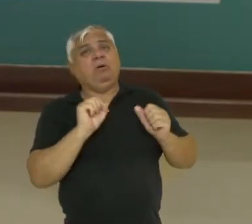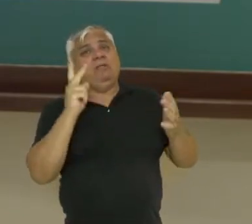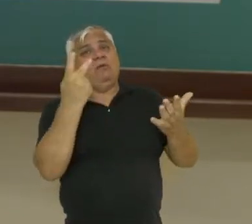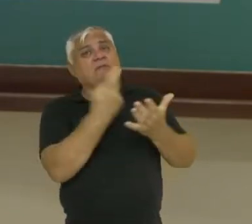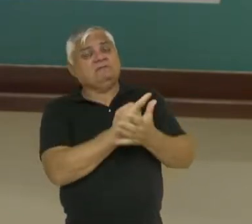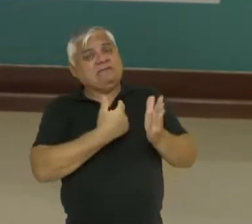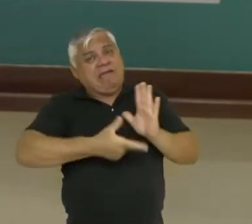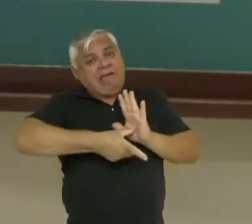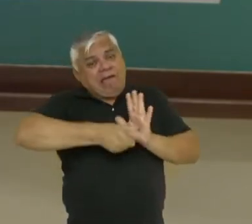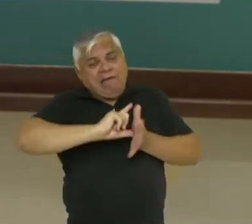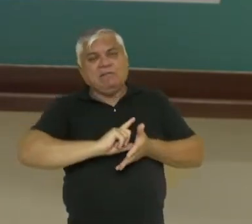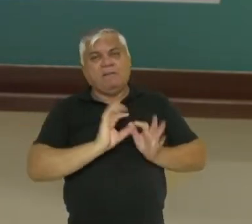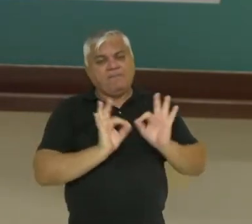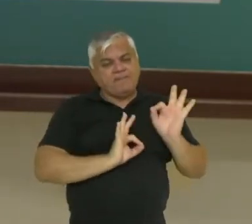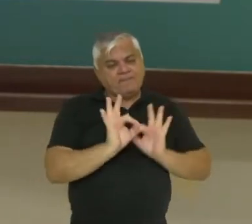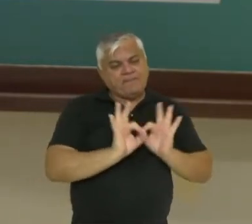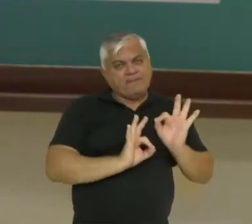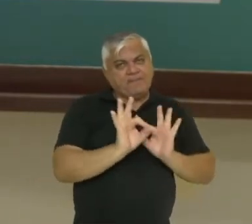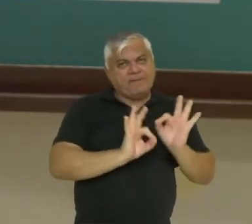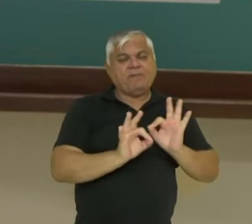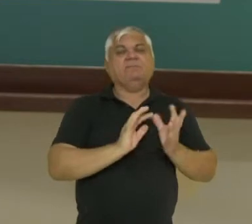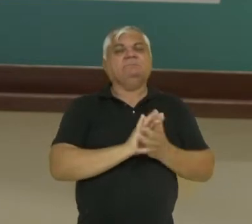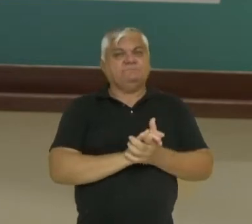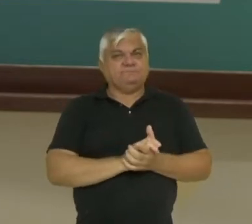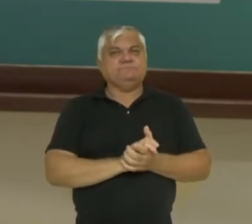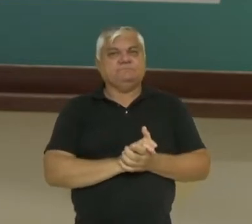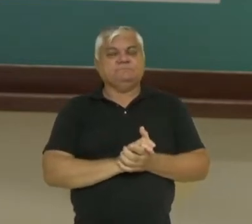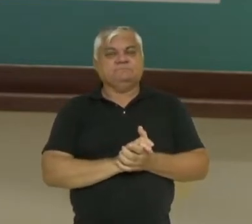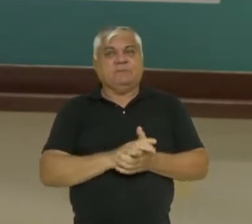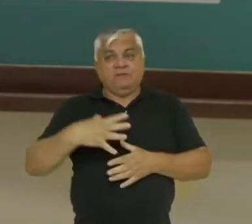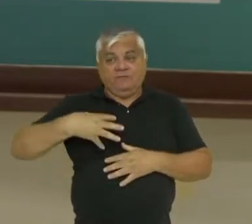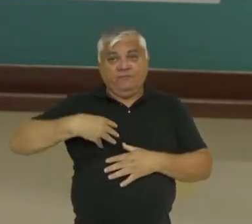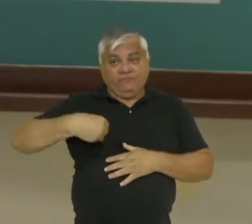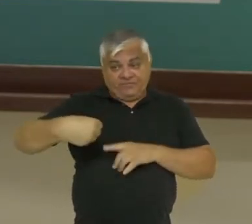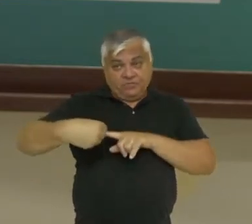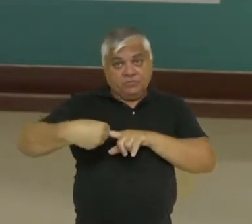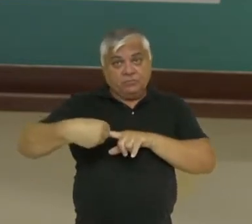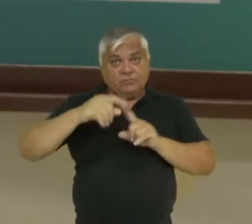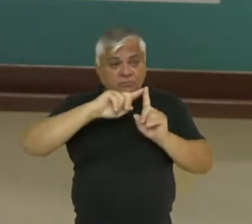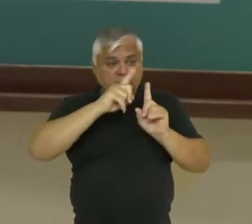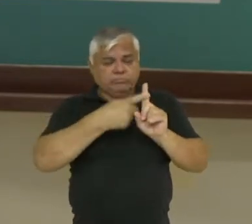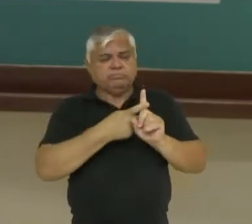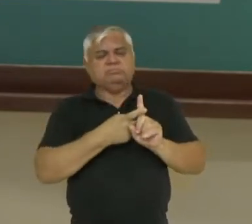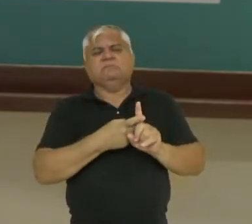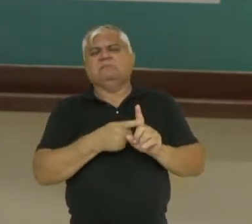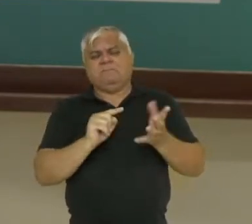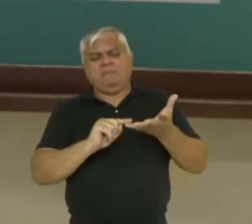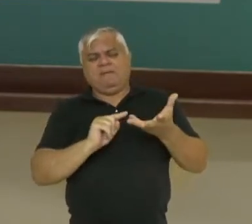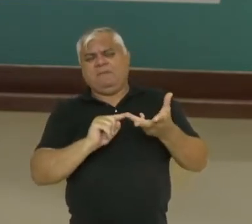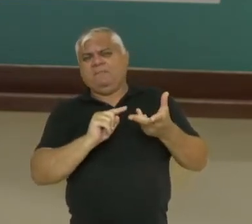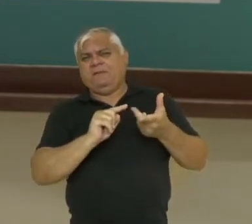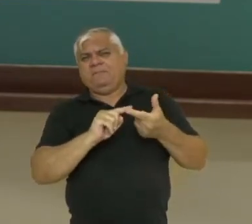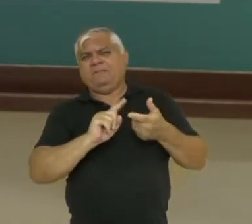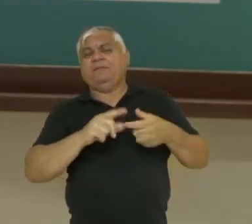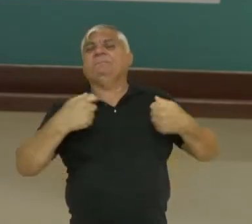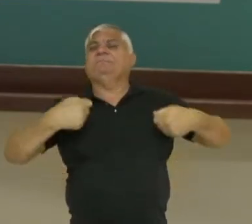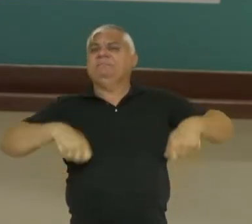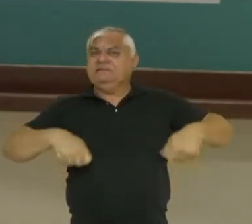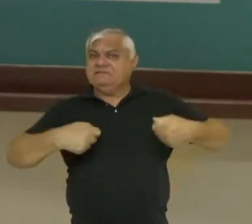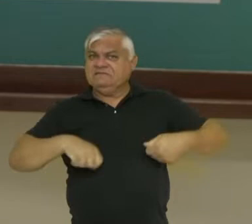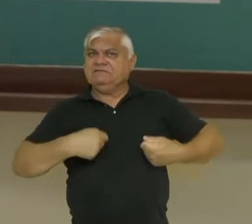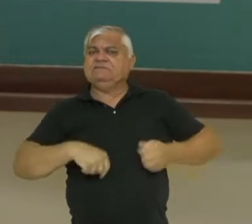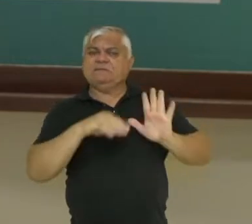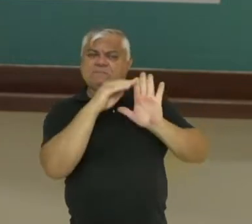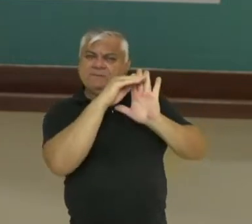planejado pelo casal. Para que se tenha uma criança, é necessário tantas coisas, mas tantas coisas, que a gente precisa